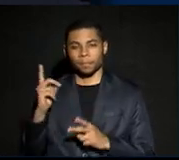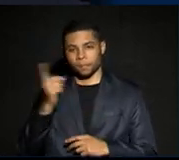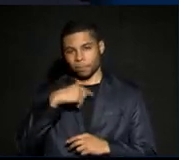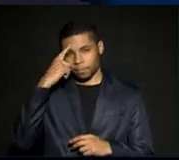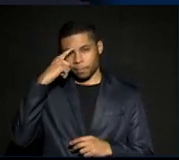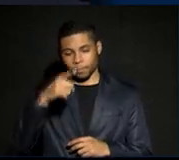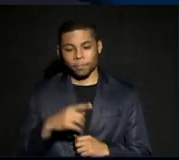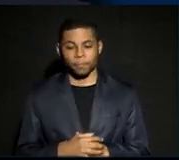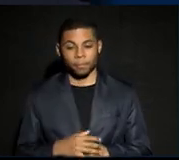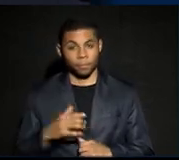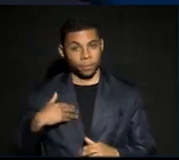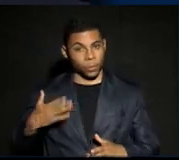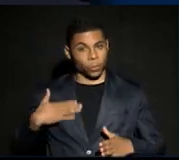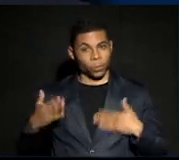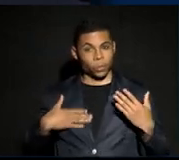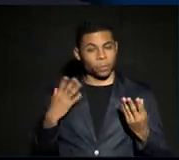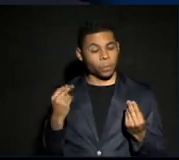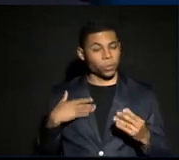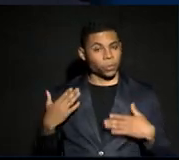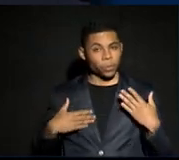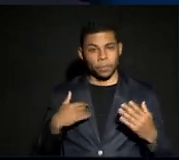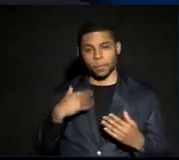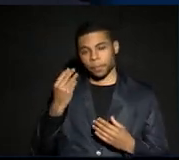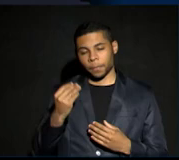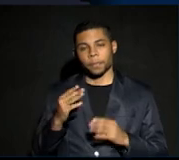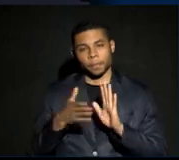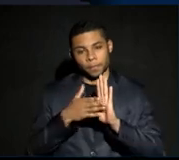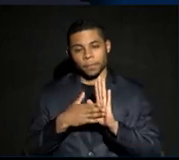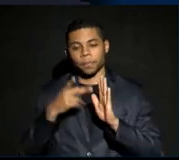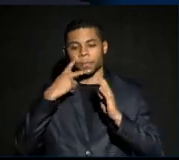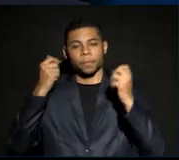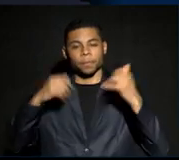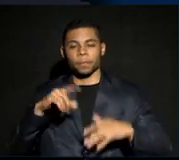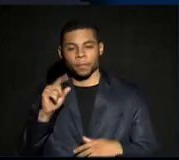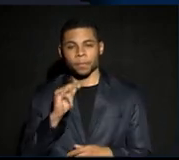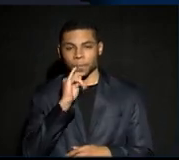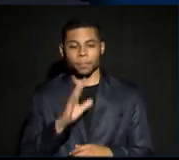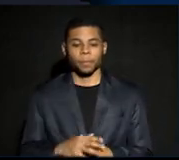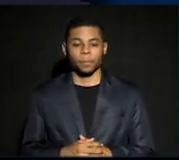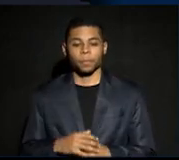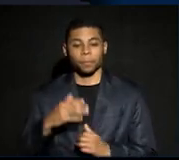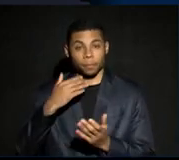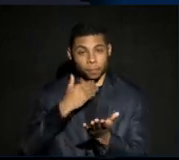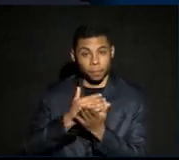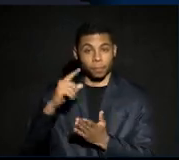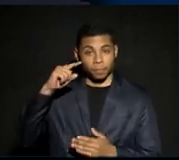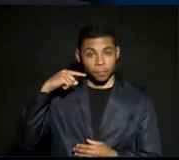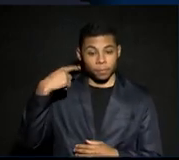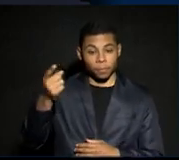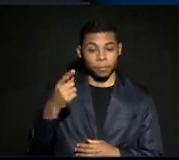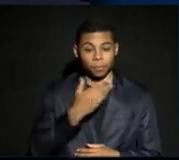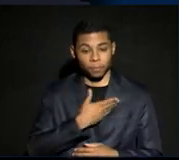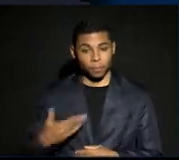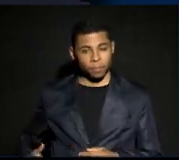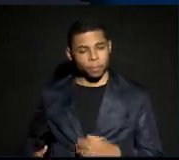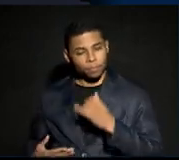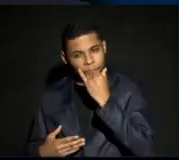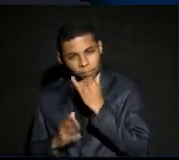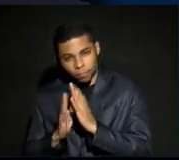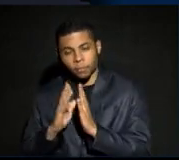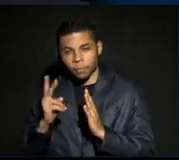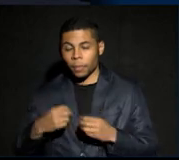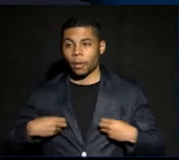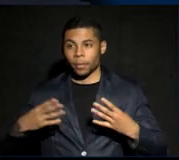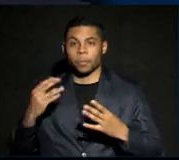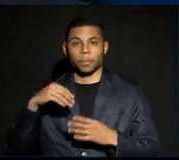isso. Me assusta muito propostas que falam o seguinte: olha, vamos começar o próximo governo com um perdão, um wave, para